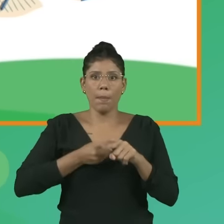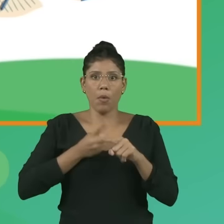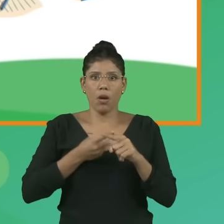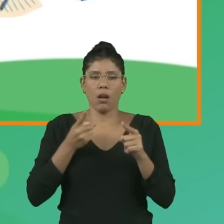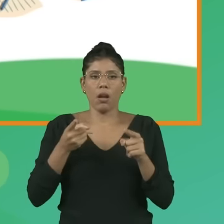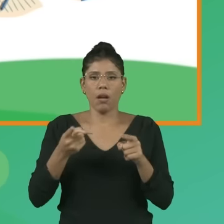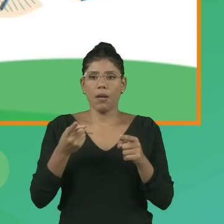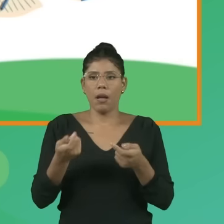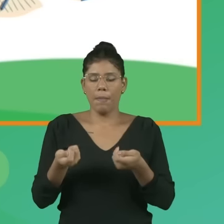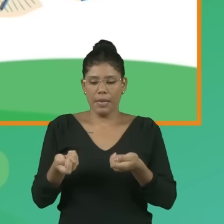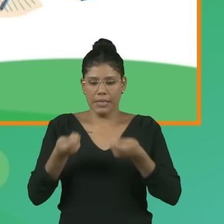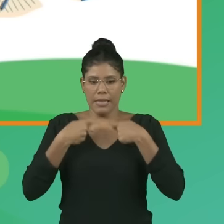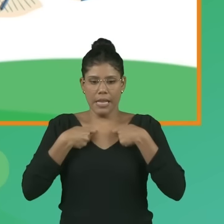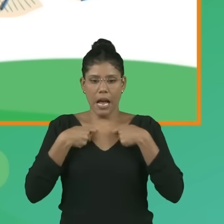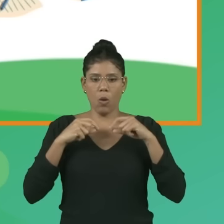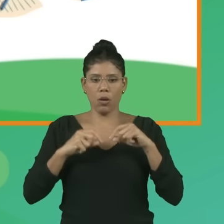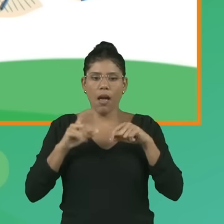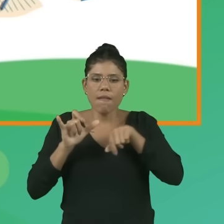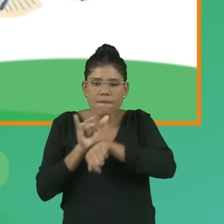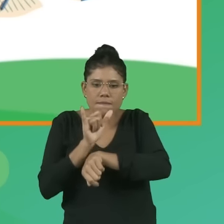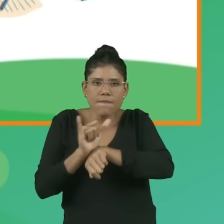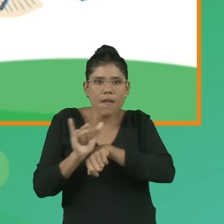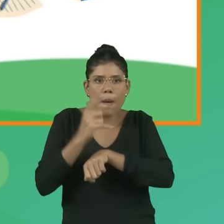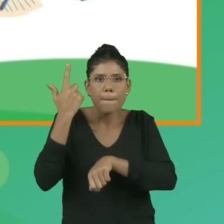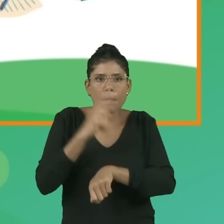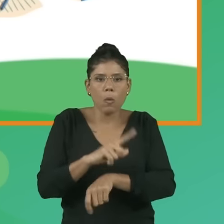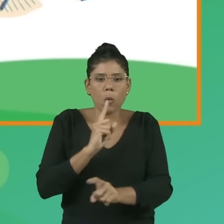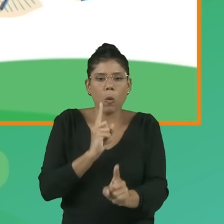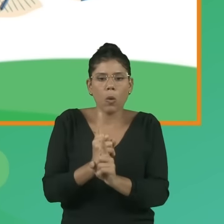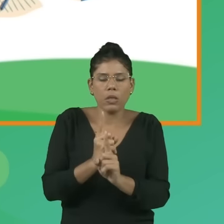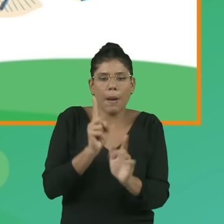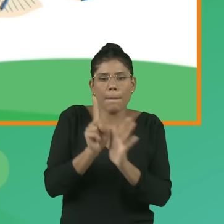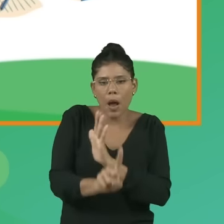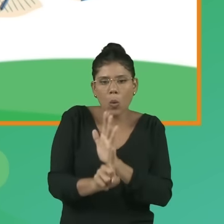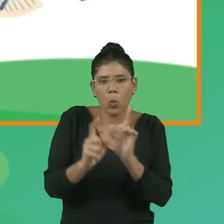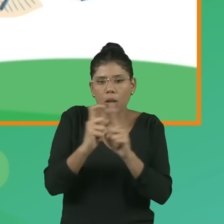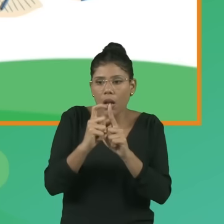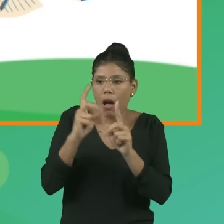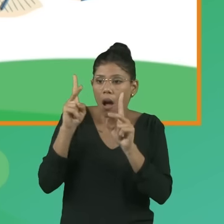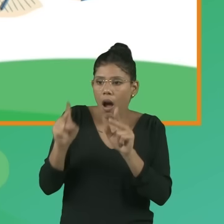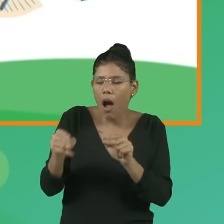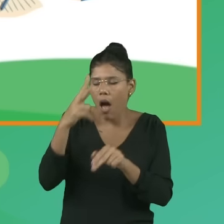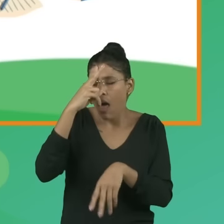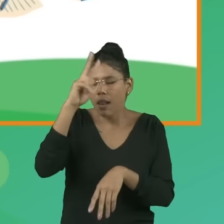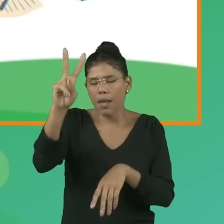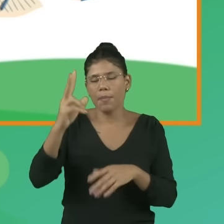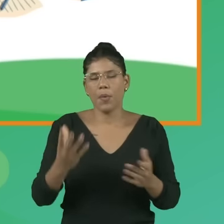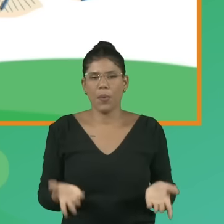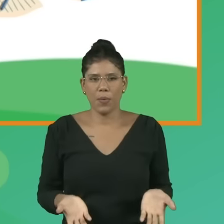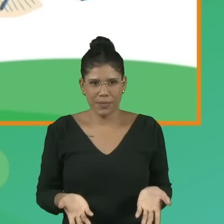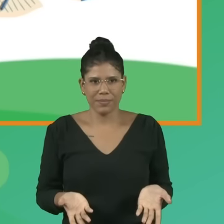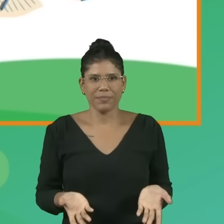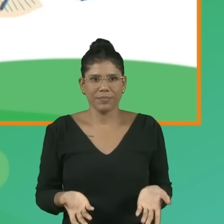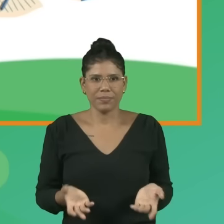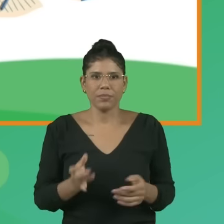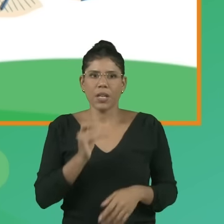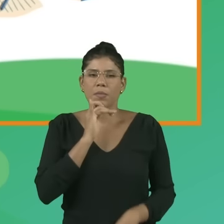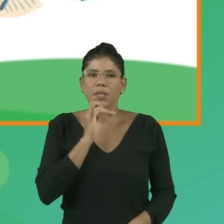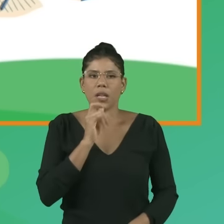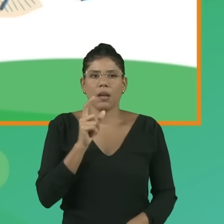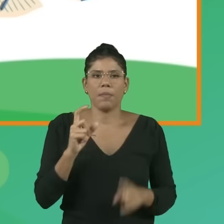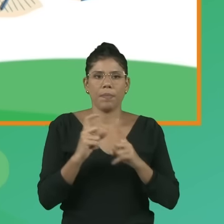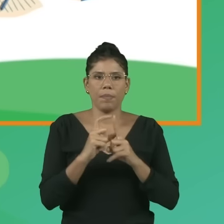de você e você depois, vendo uma questão futura, você acaba não esquecendo o que ela quer dizer. Por exemplo, a gente viu a